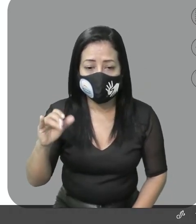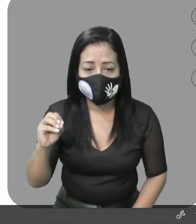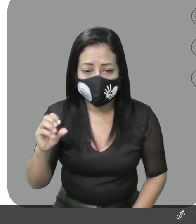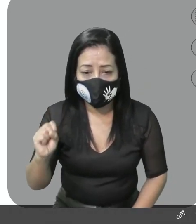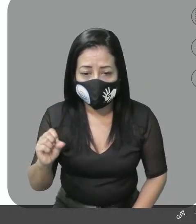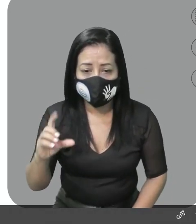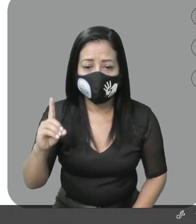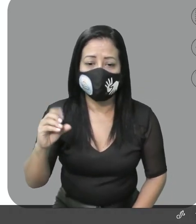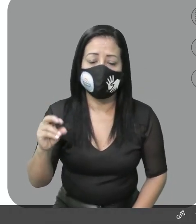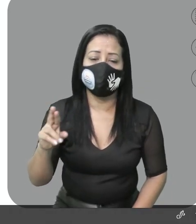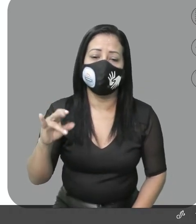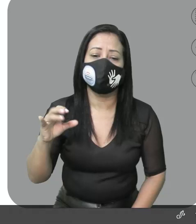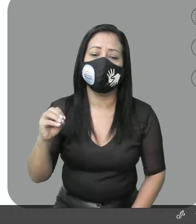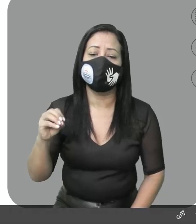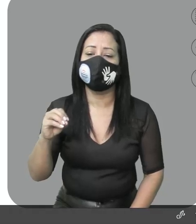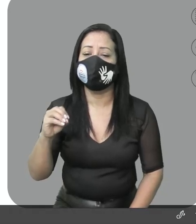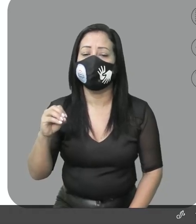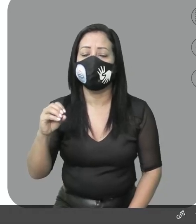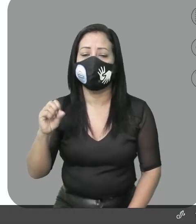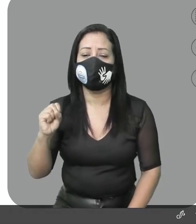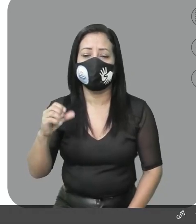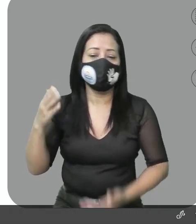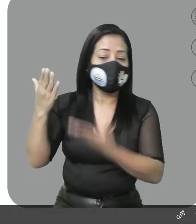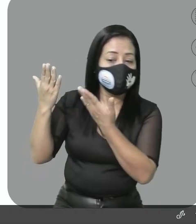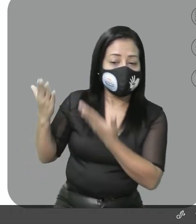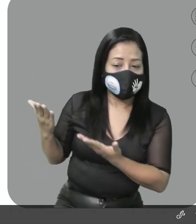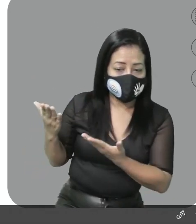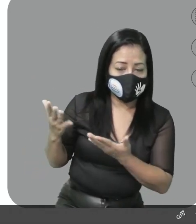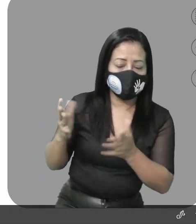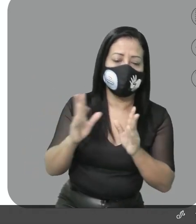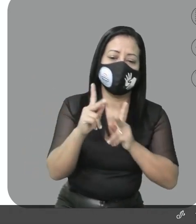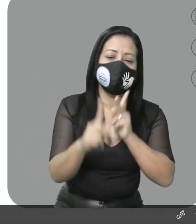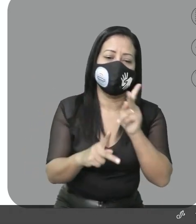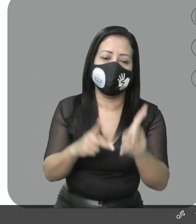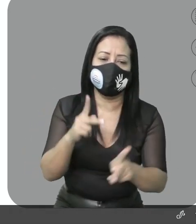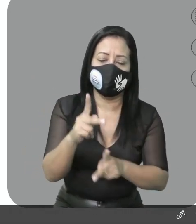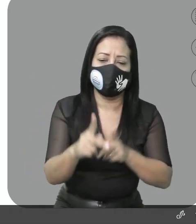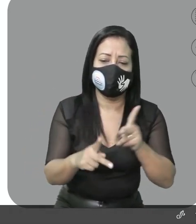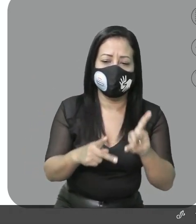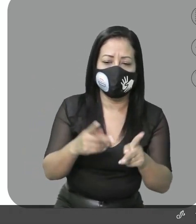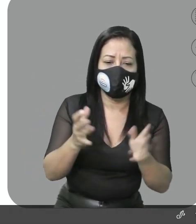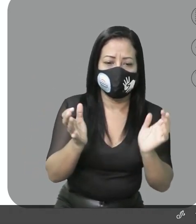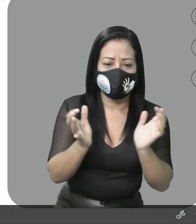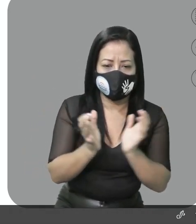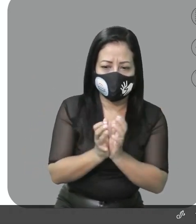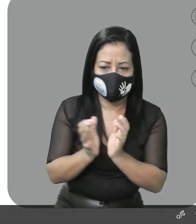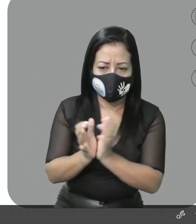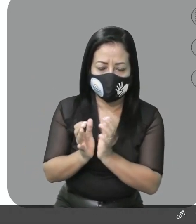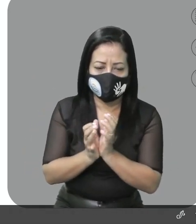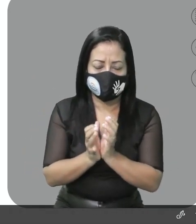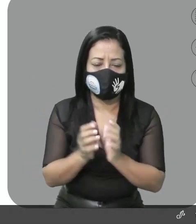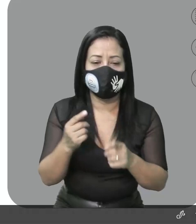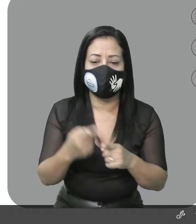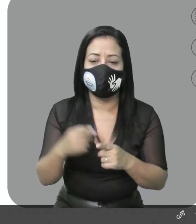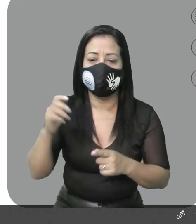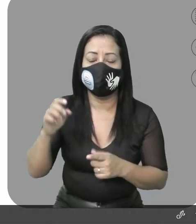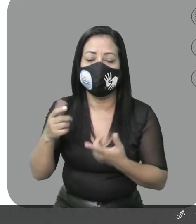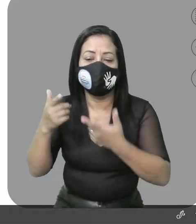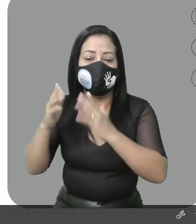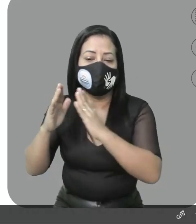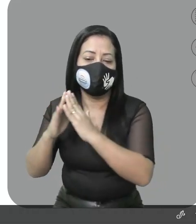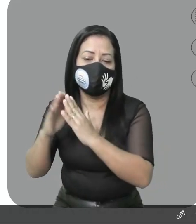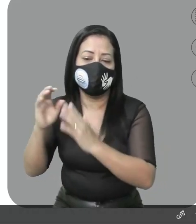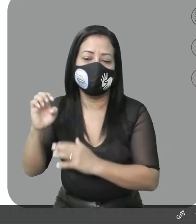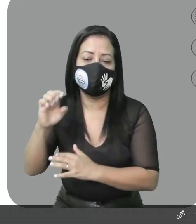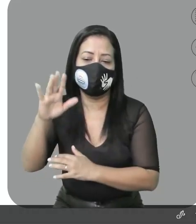Nós estamos falando desses povos indo-europeus que vieram nesse período para cá. Ó.